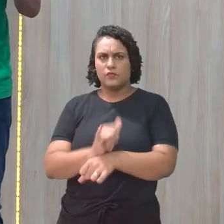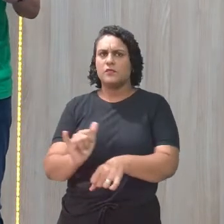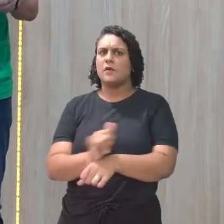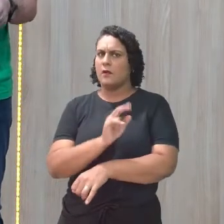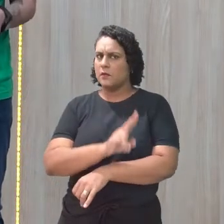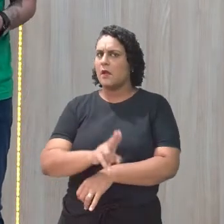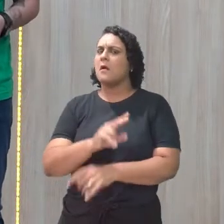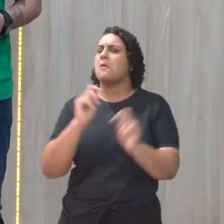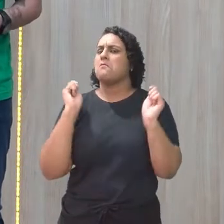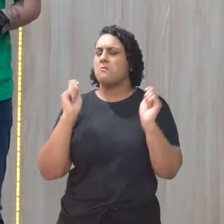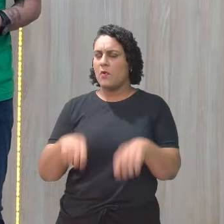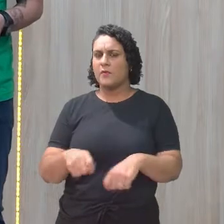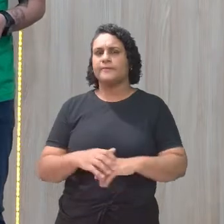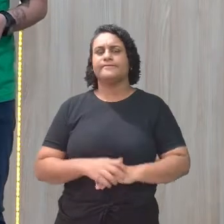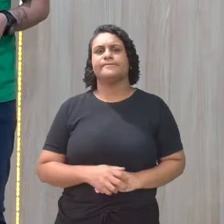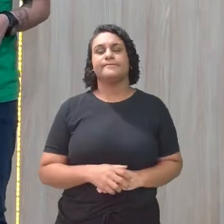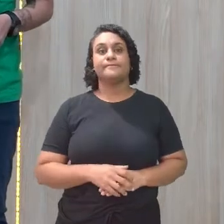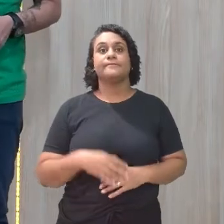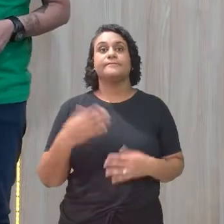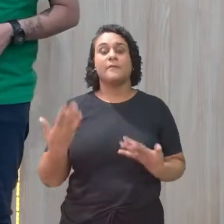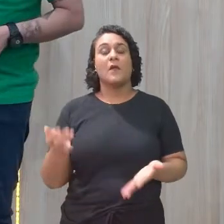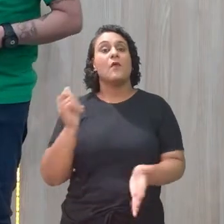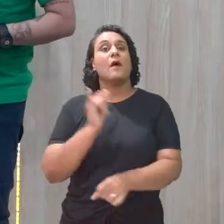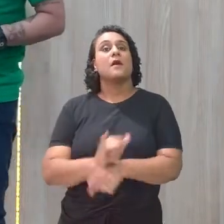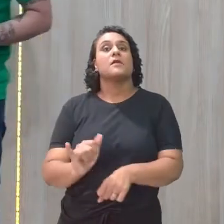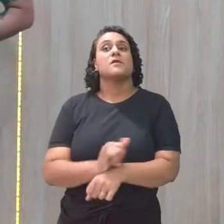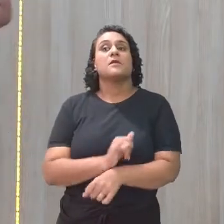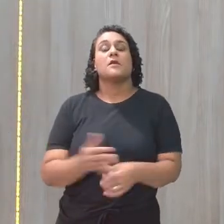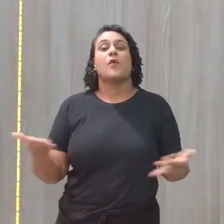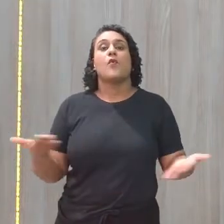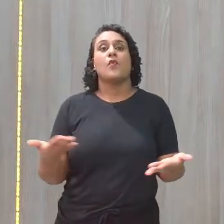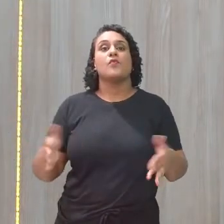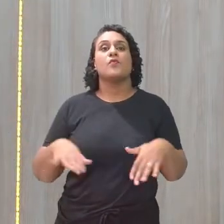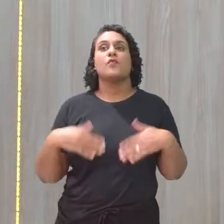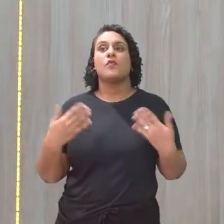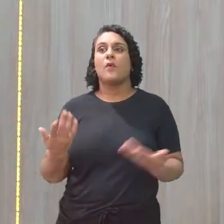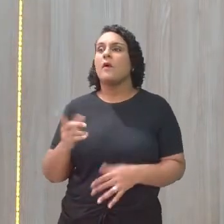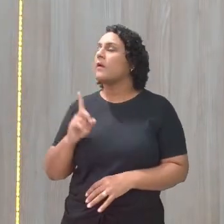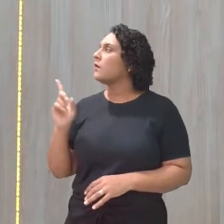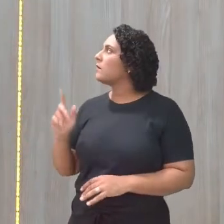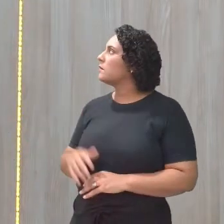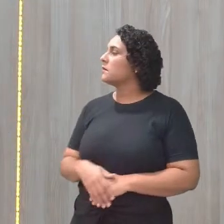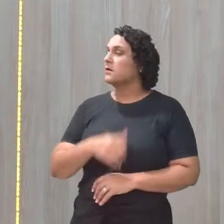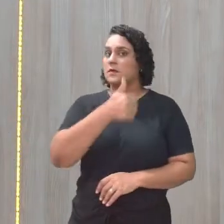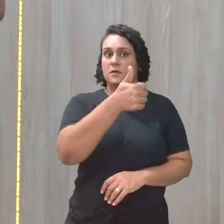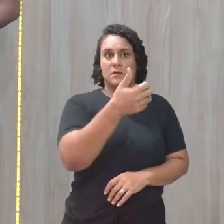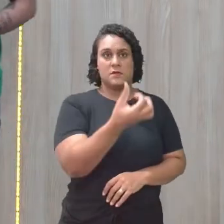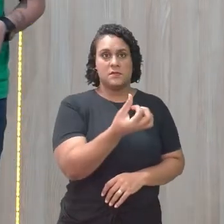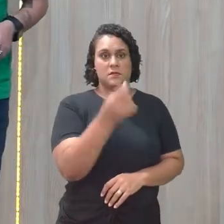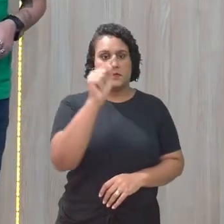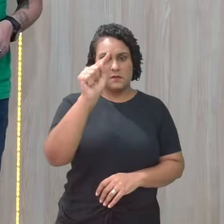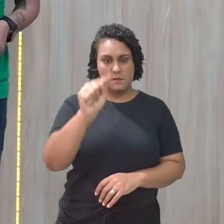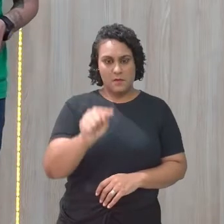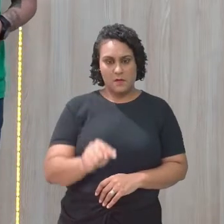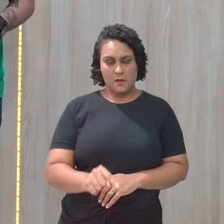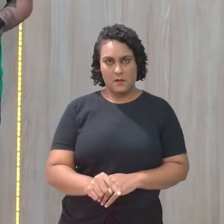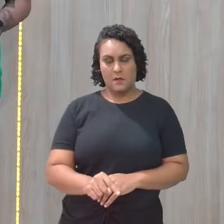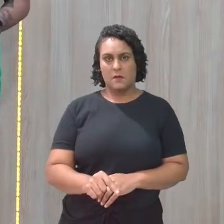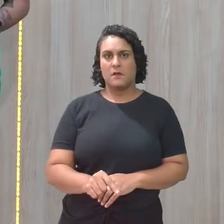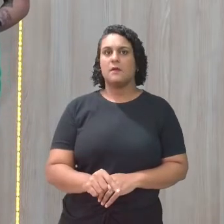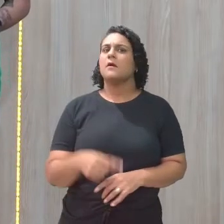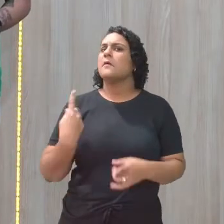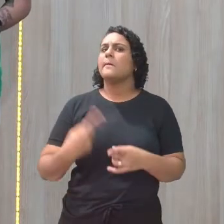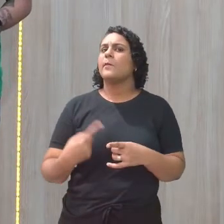momento é você encontrar. Então o método é o seguinte, a gente pega o 16, faz uma barrinha, e a gente faz o seguinte, por